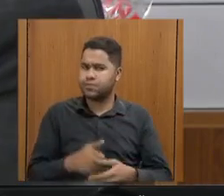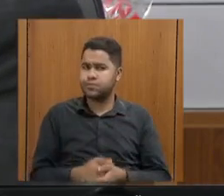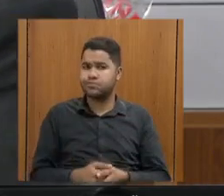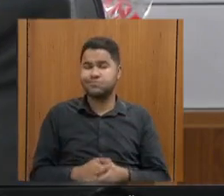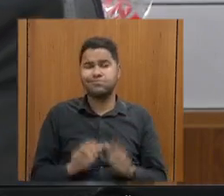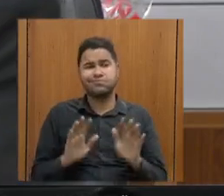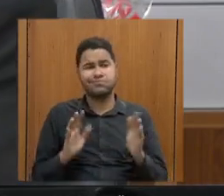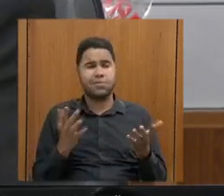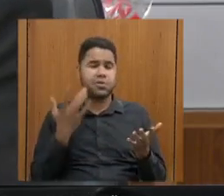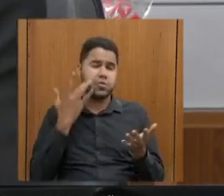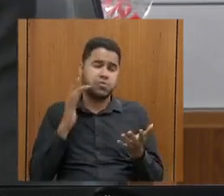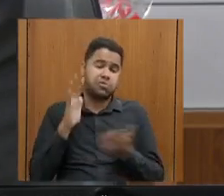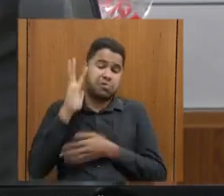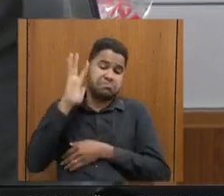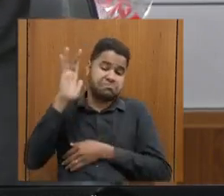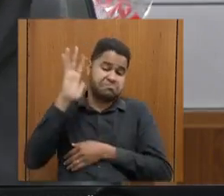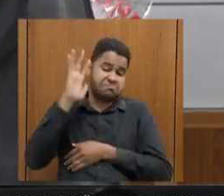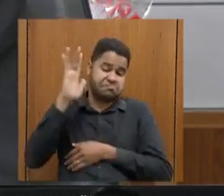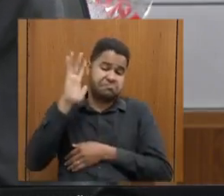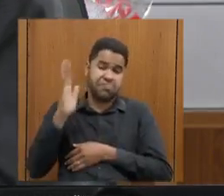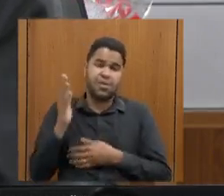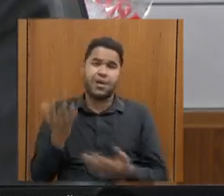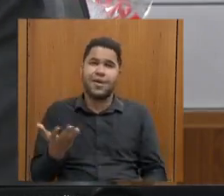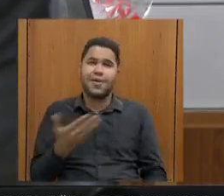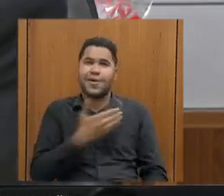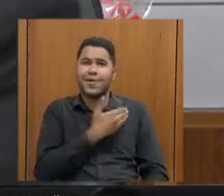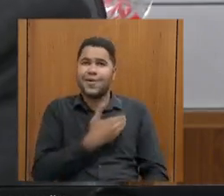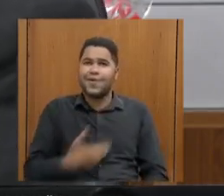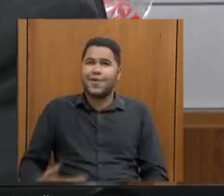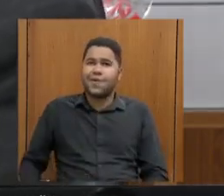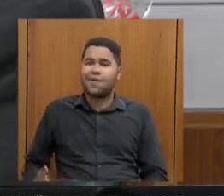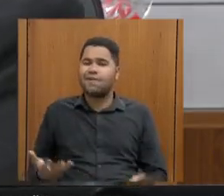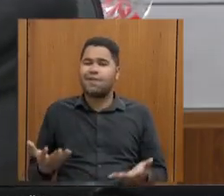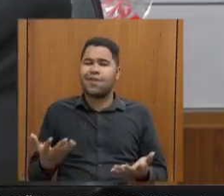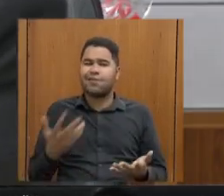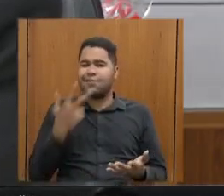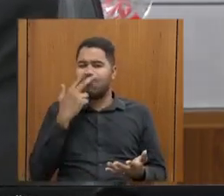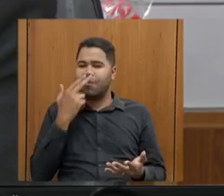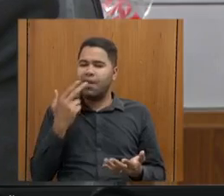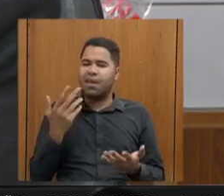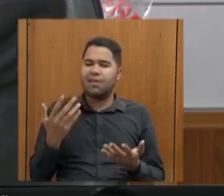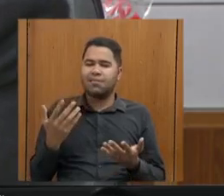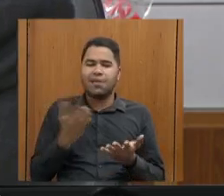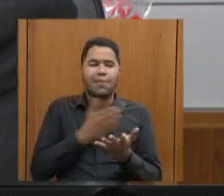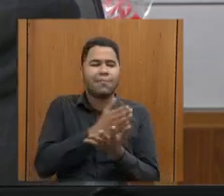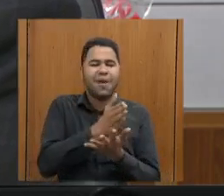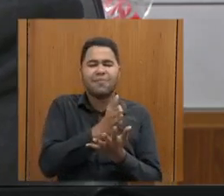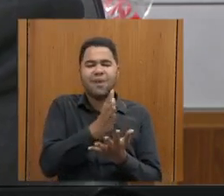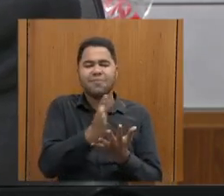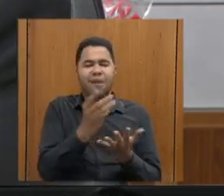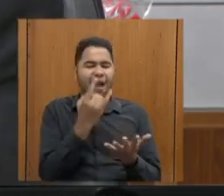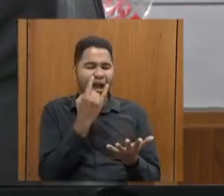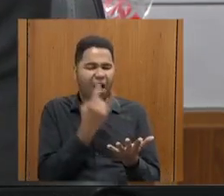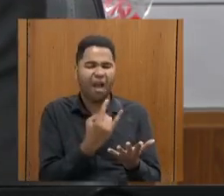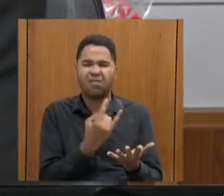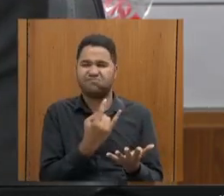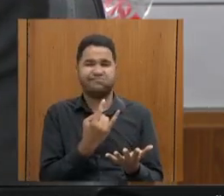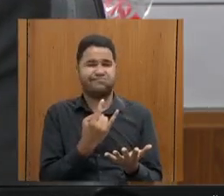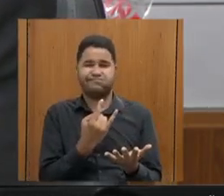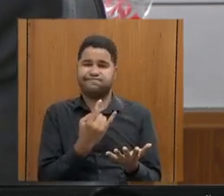eu quisesse foi deu a lógica não sei eu vou vendo não é atraído por essas possibilidades né